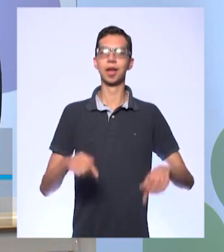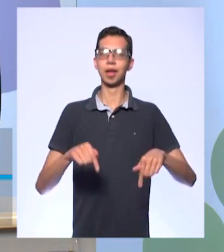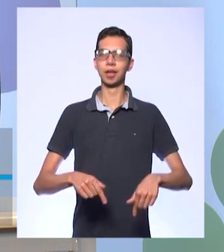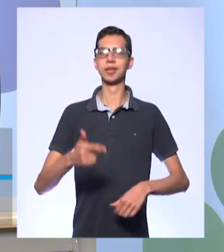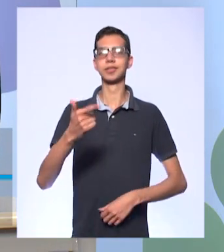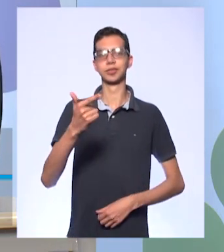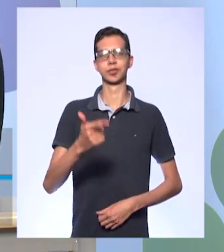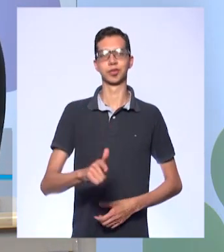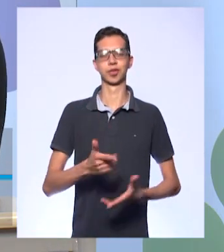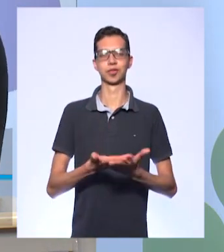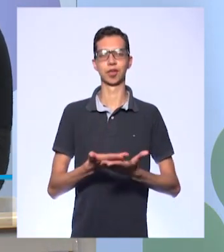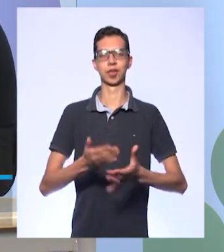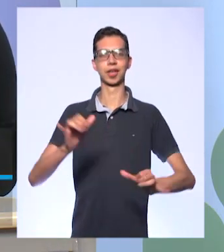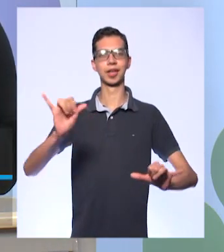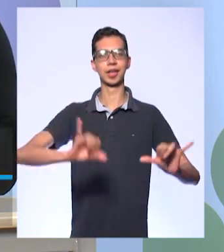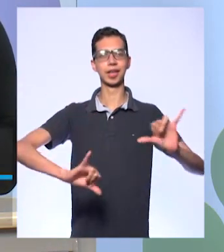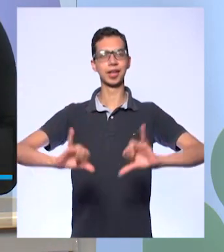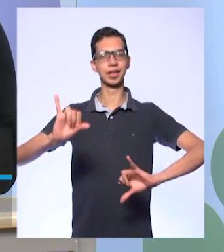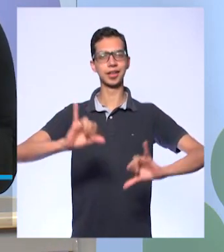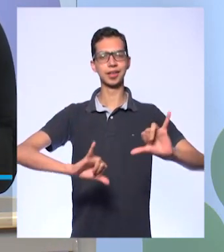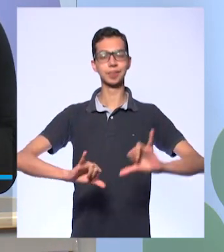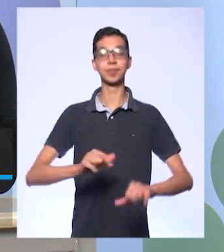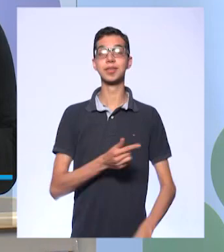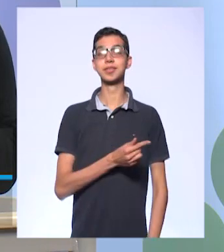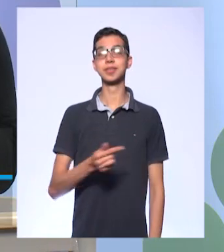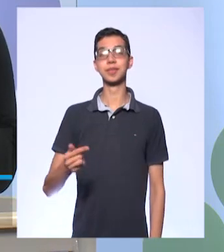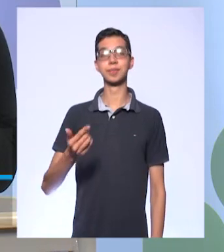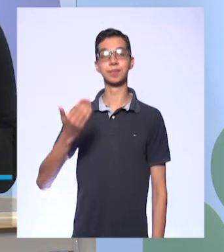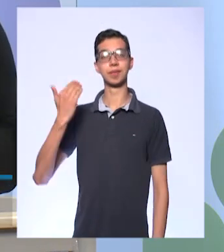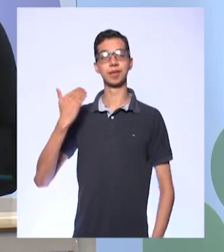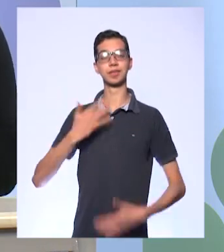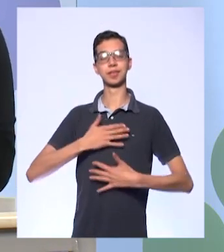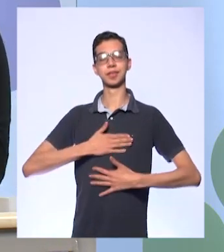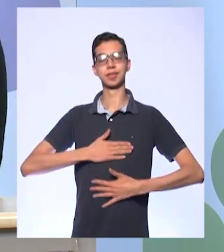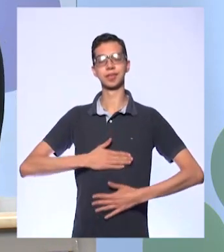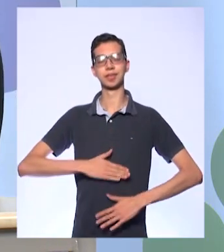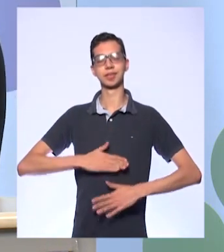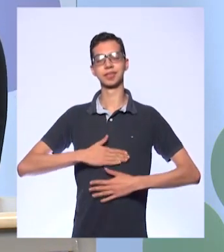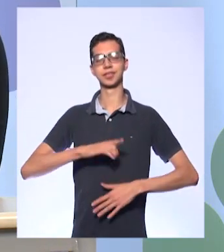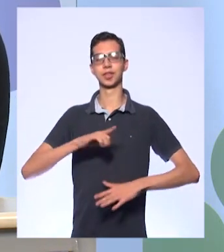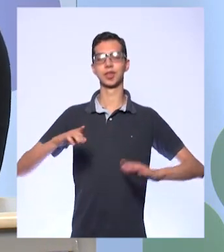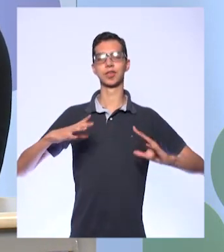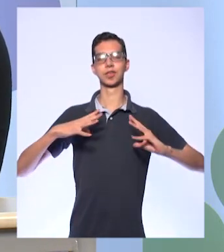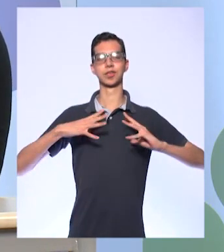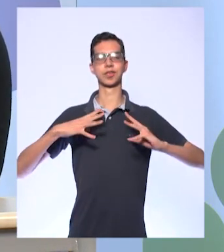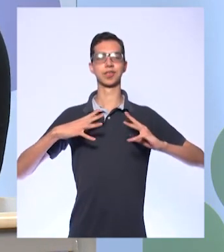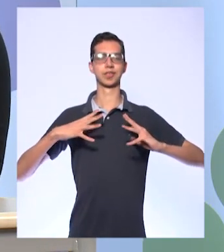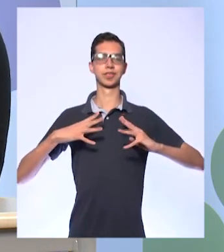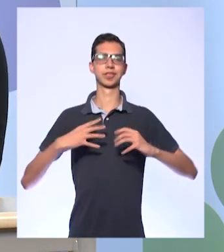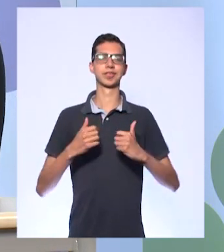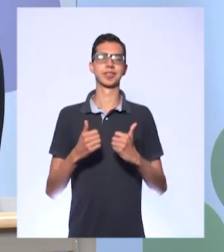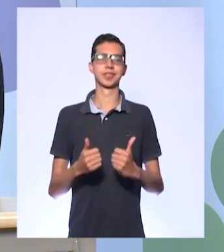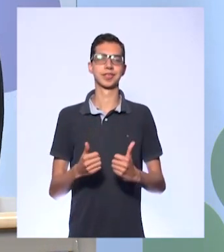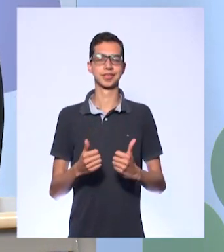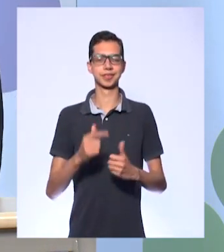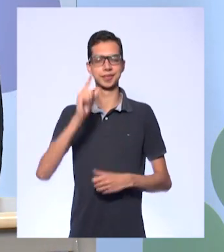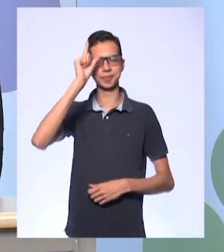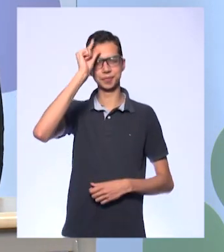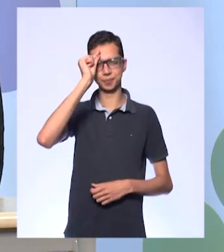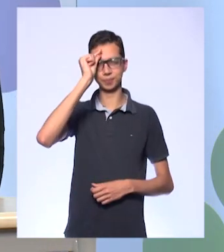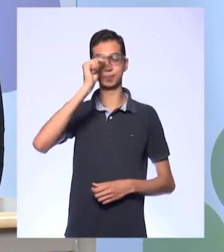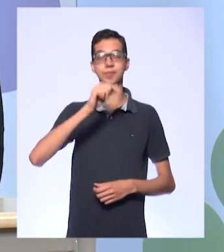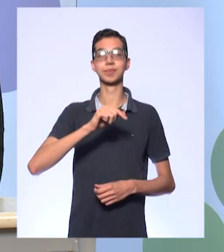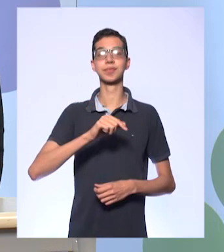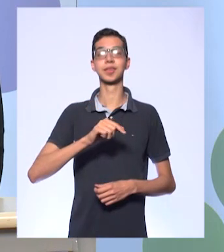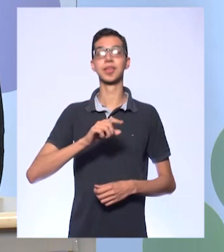de Química, depois daquela semaninha tranquila, de relaxamento, só nas atividades